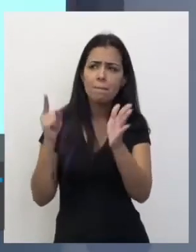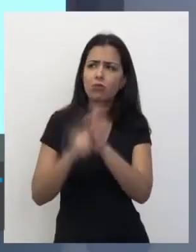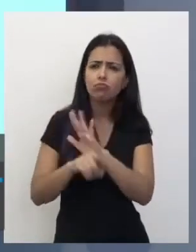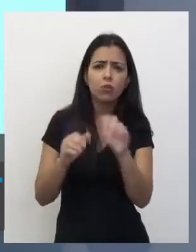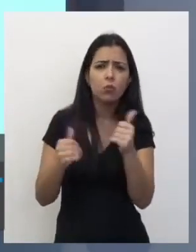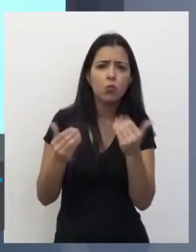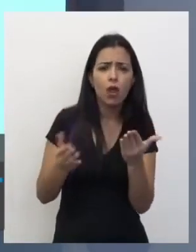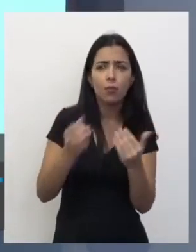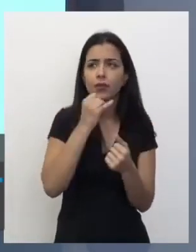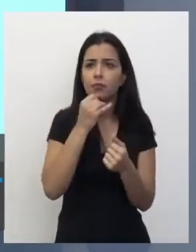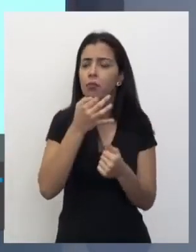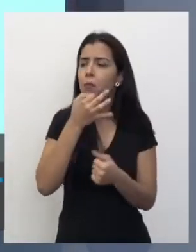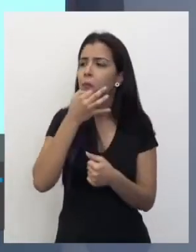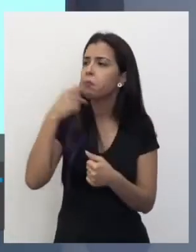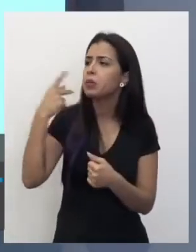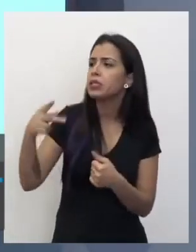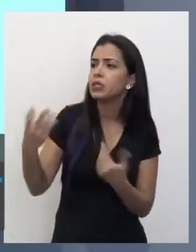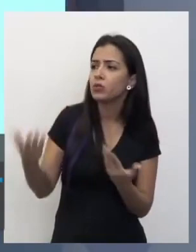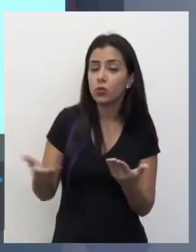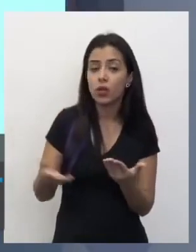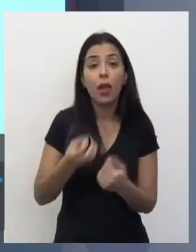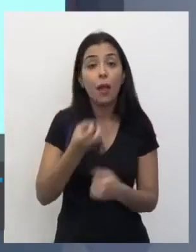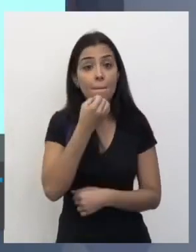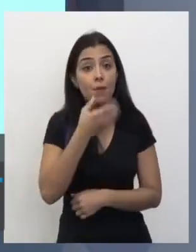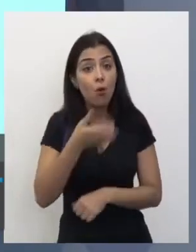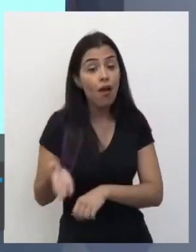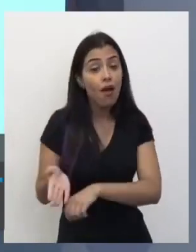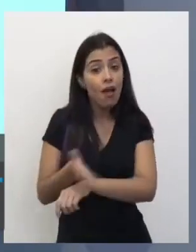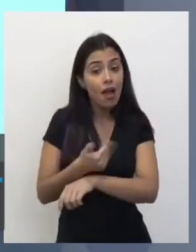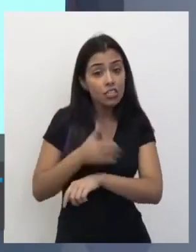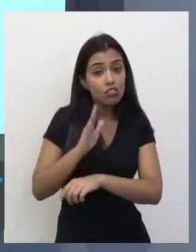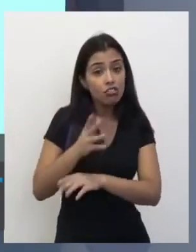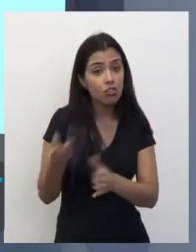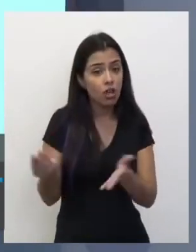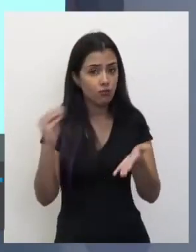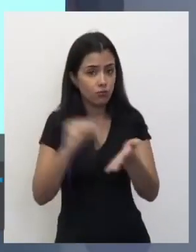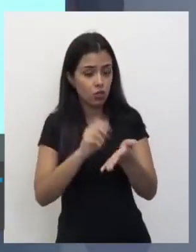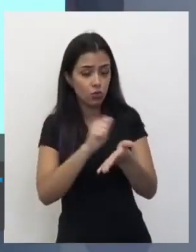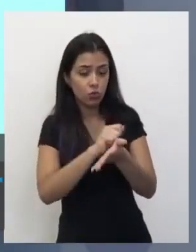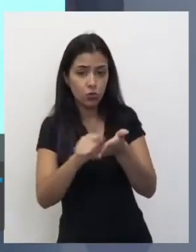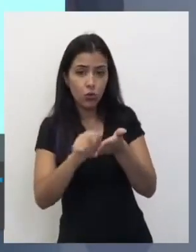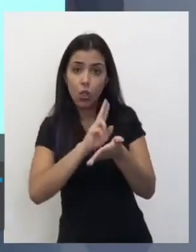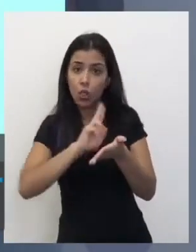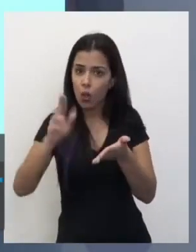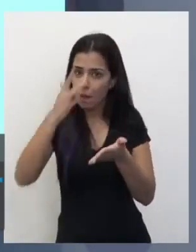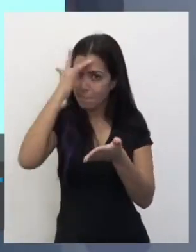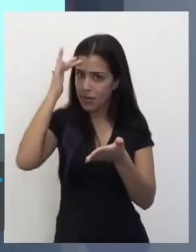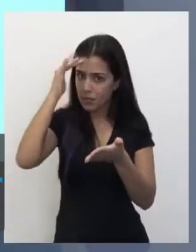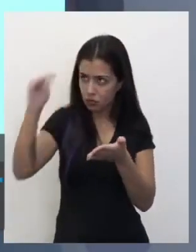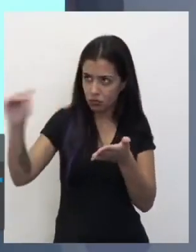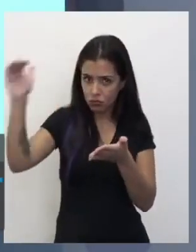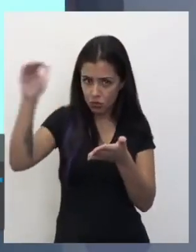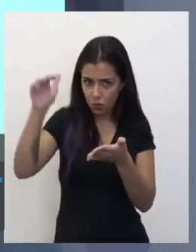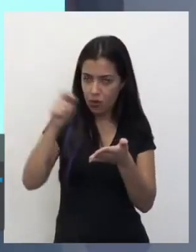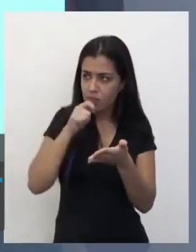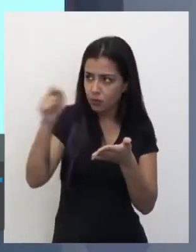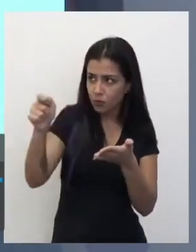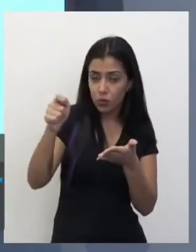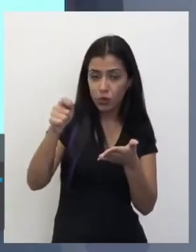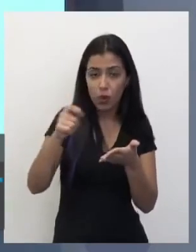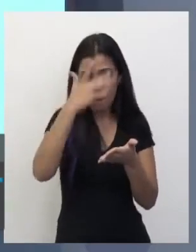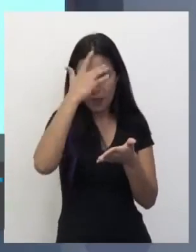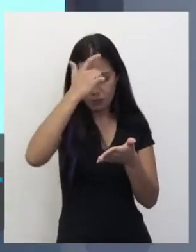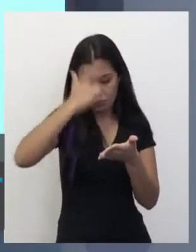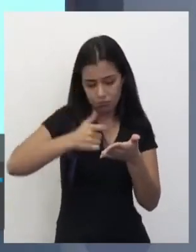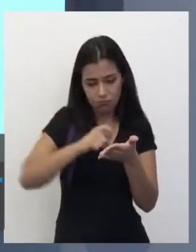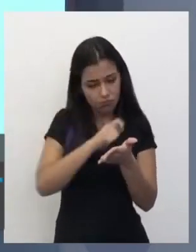você pensa? É bom já colocar no começo o nome da pessoa que você entrevistou. O entrevistado, você sabe que é você, então não